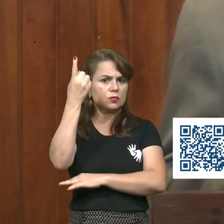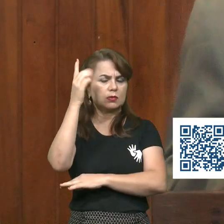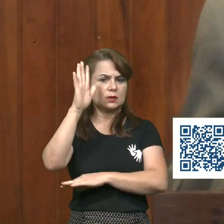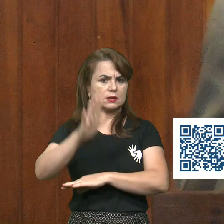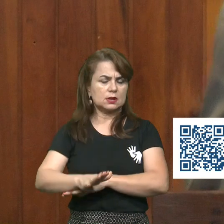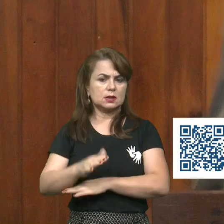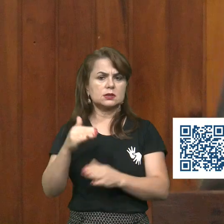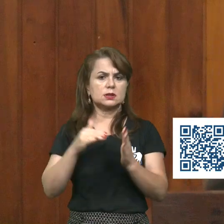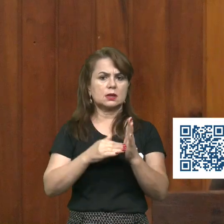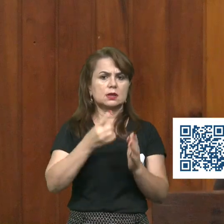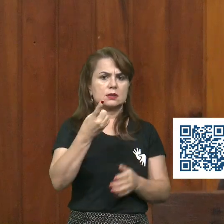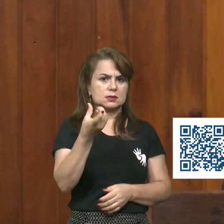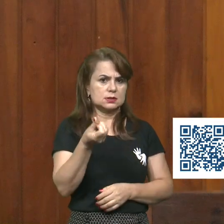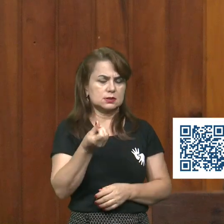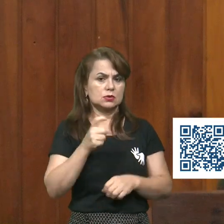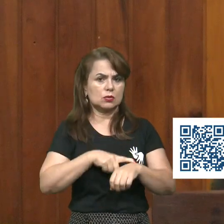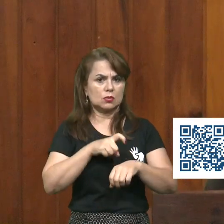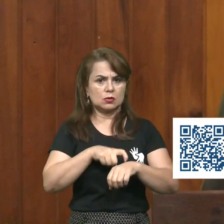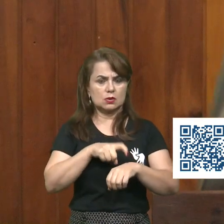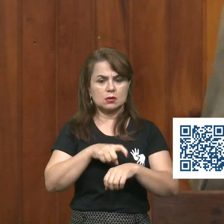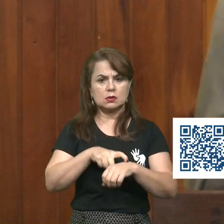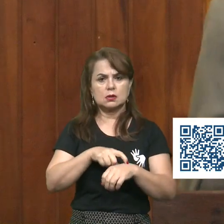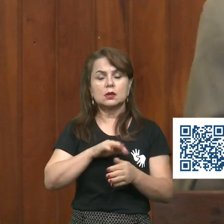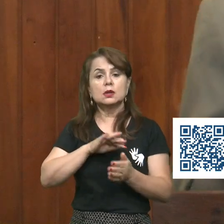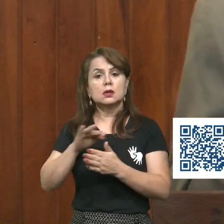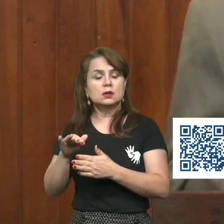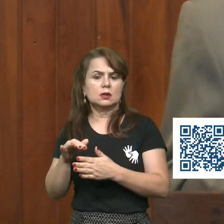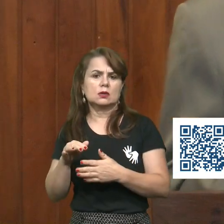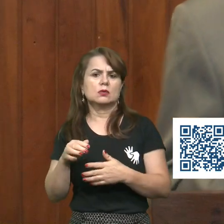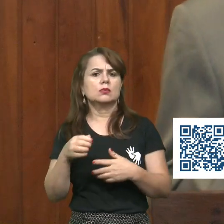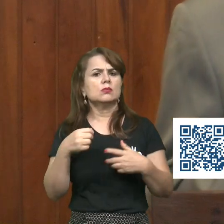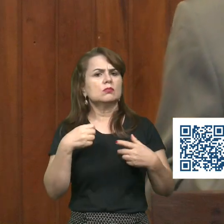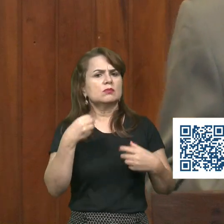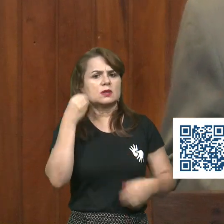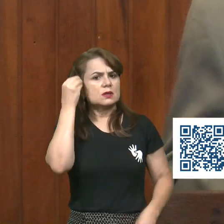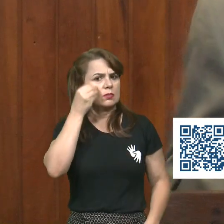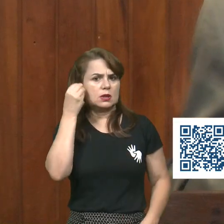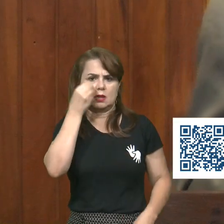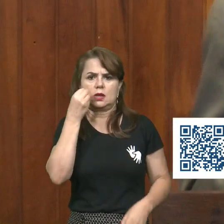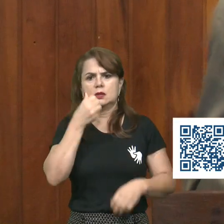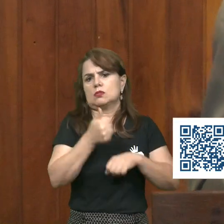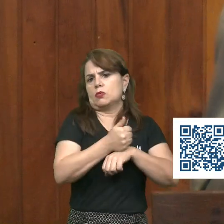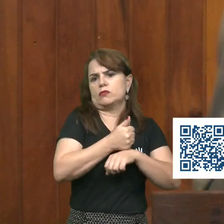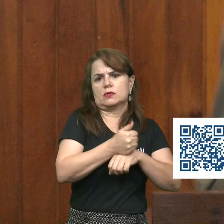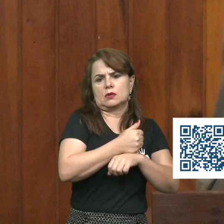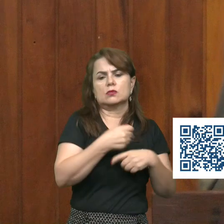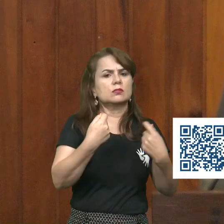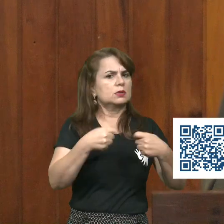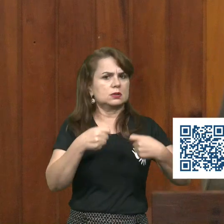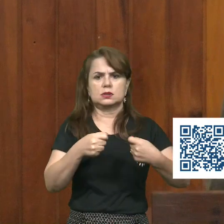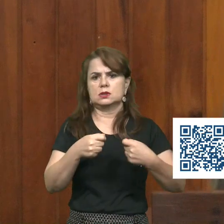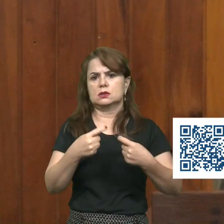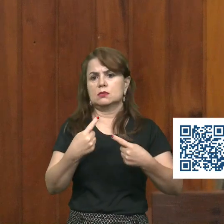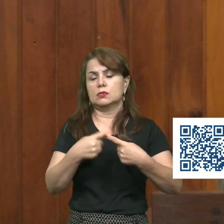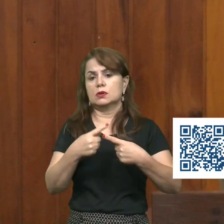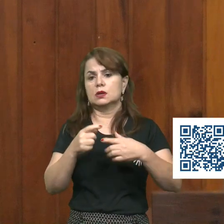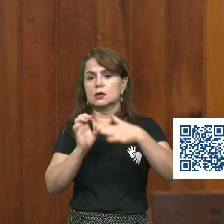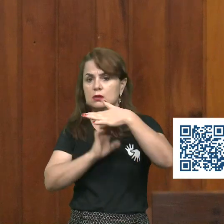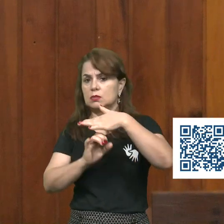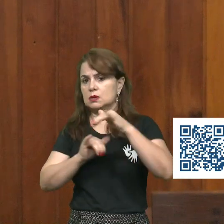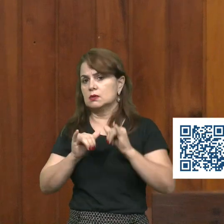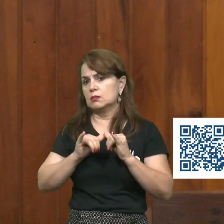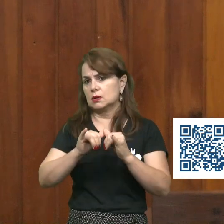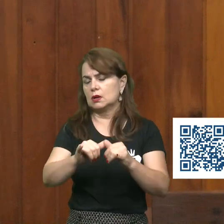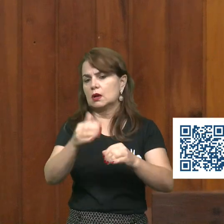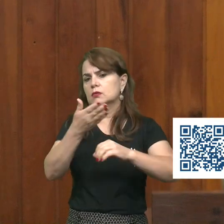16 horas. Não é preciso ter experiência comprovada, pois a empresa oferece os treinamentos